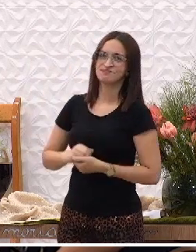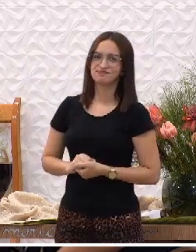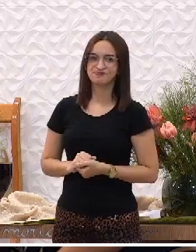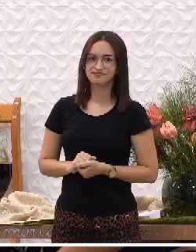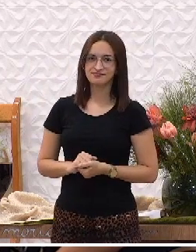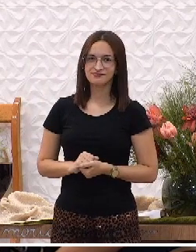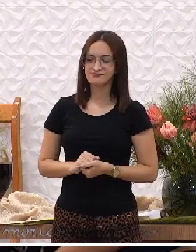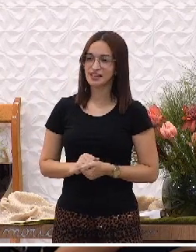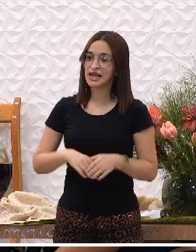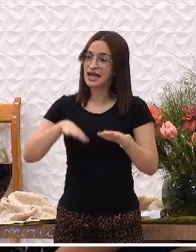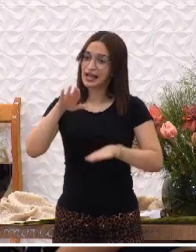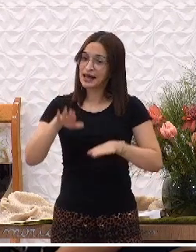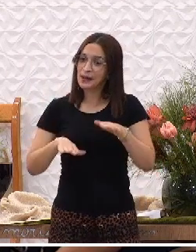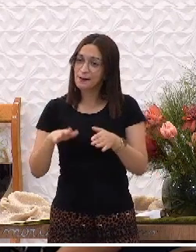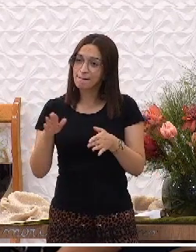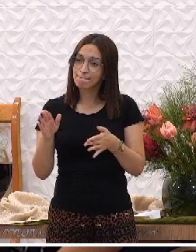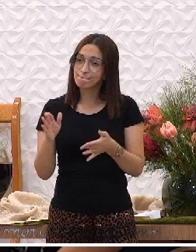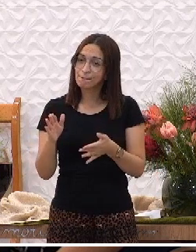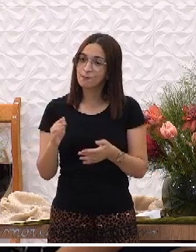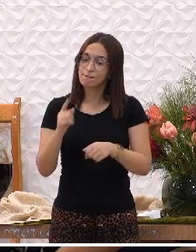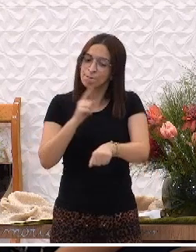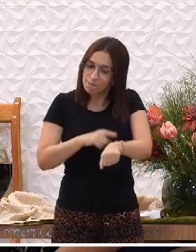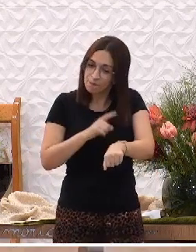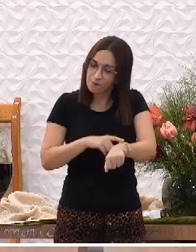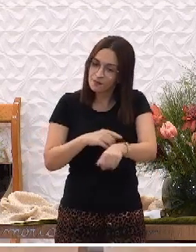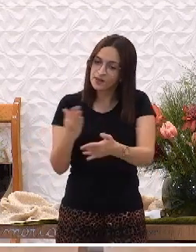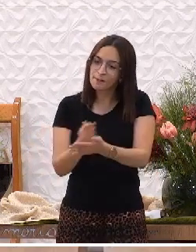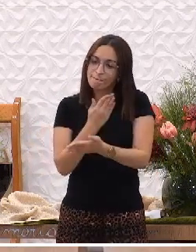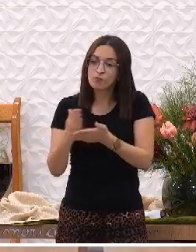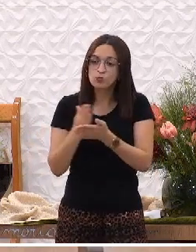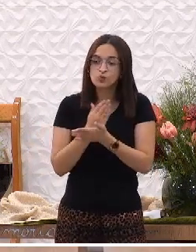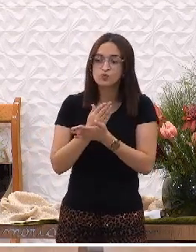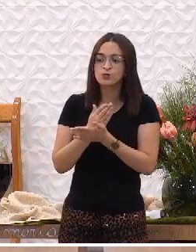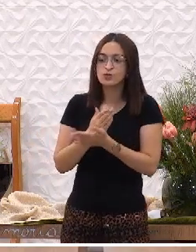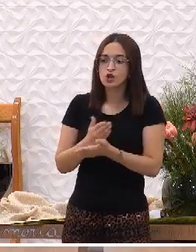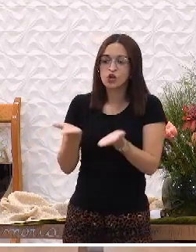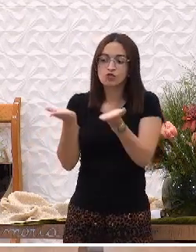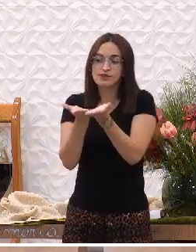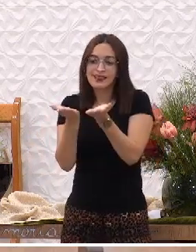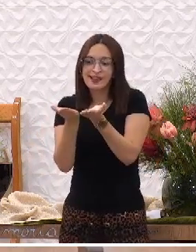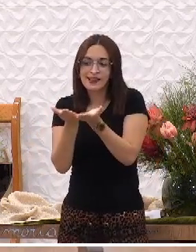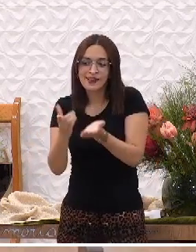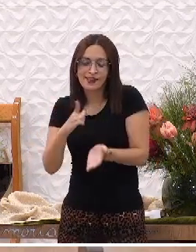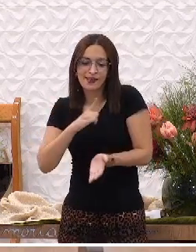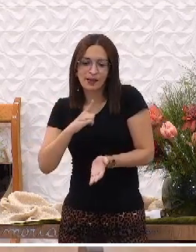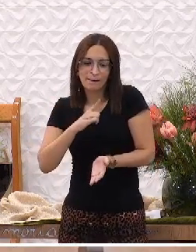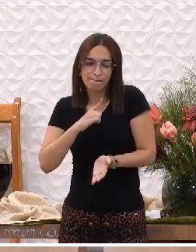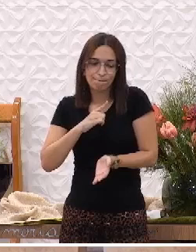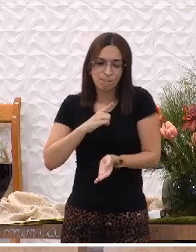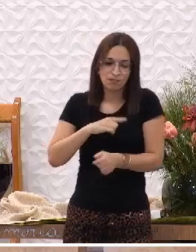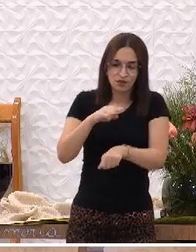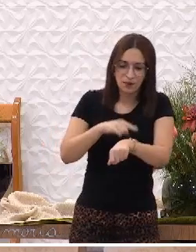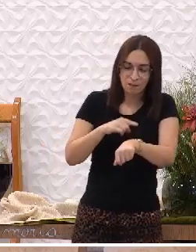E em determinados momentos da história, os fiéis eles se viam muito dependentes de algumas obras bem específicas. Quando a igreja